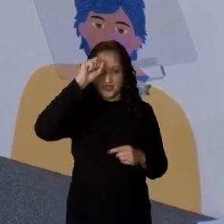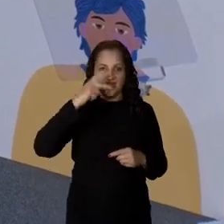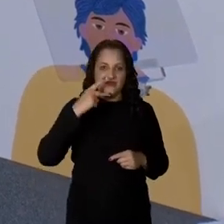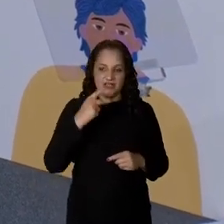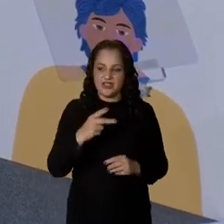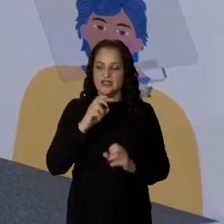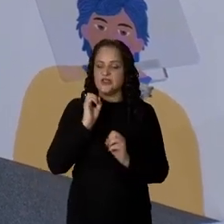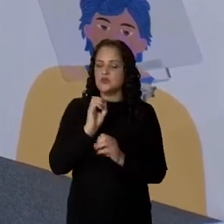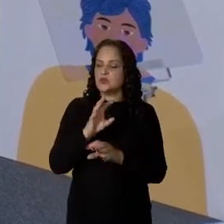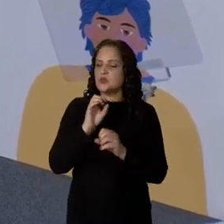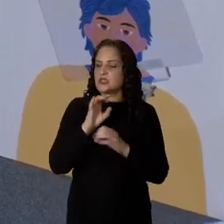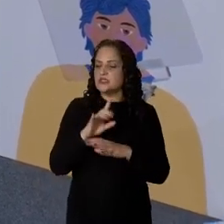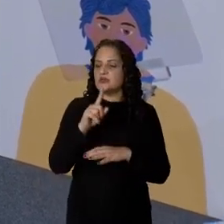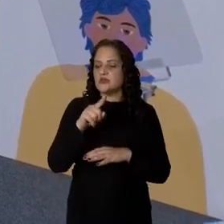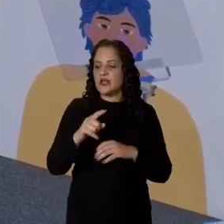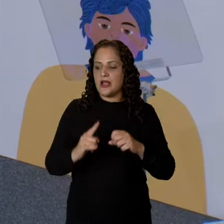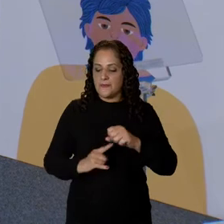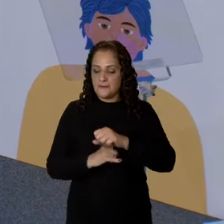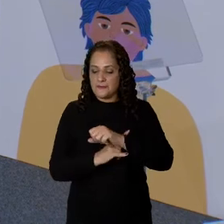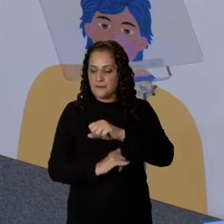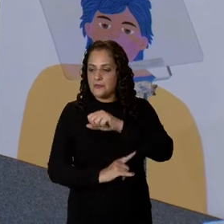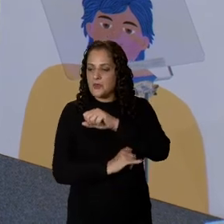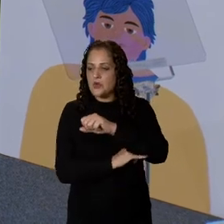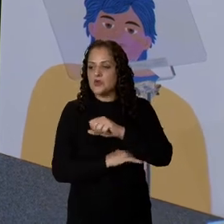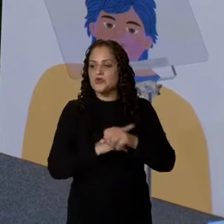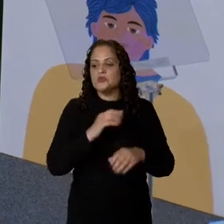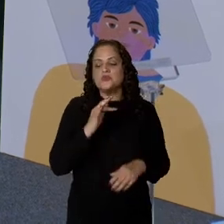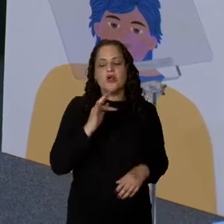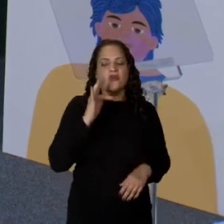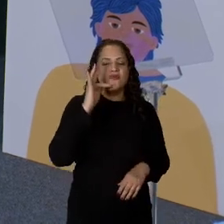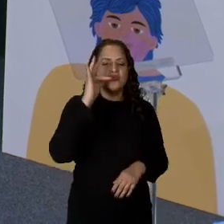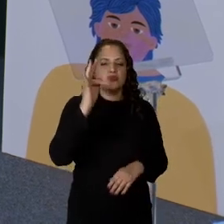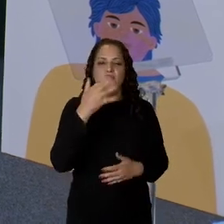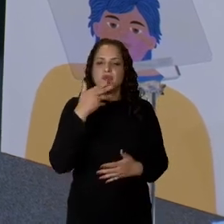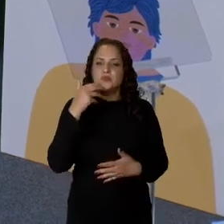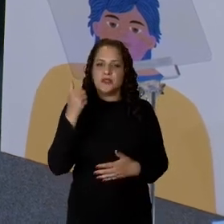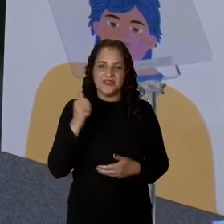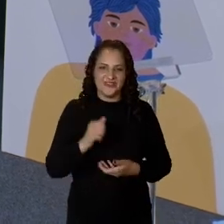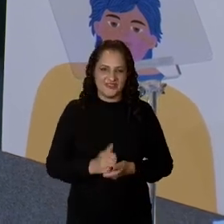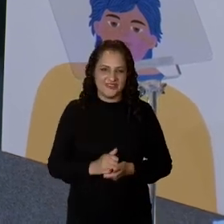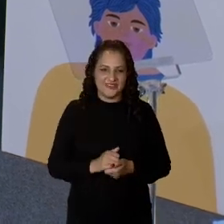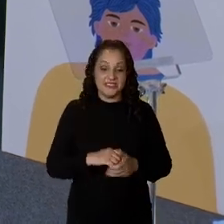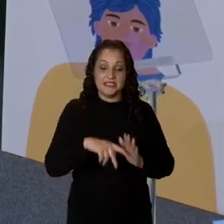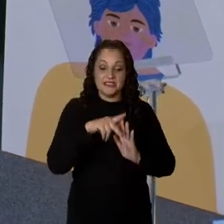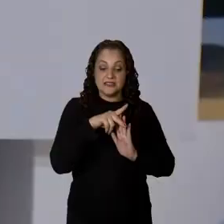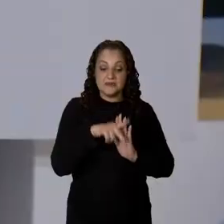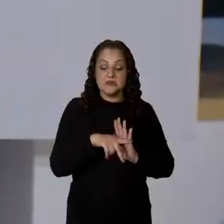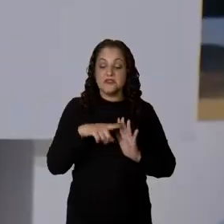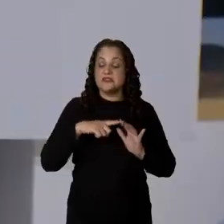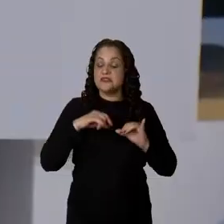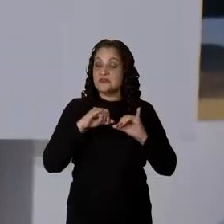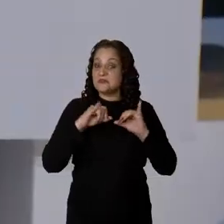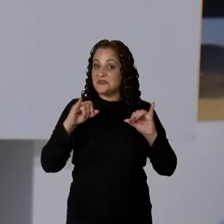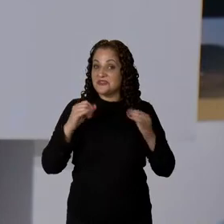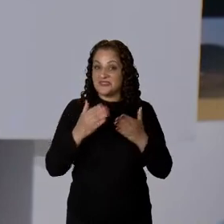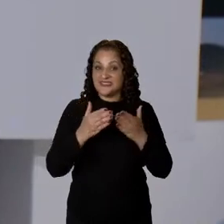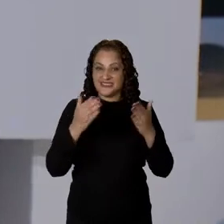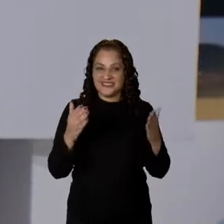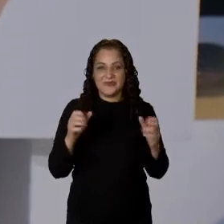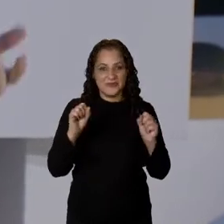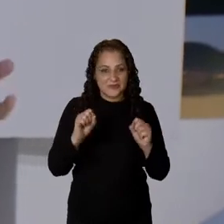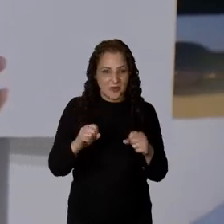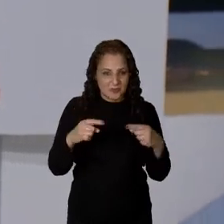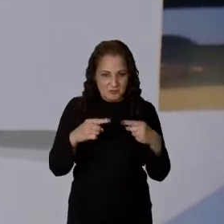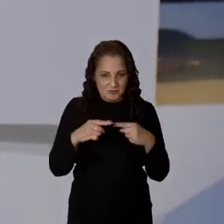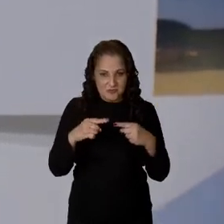ponte para um futuro melhor. E esse projeto tem uma mensagem para vocês. A mensagem que vocês podem aplicar o